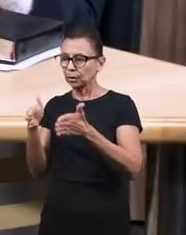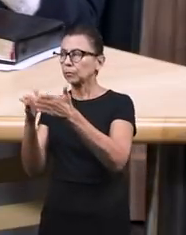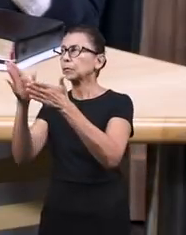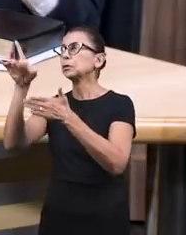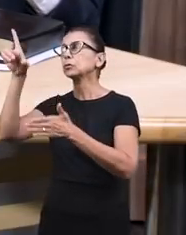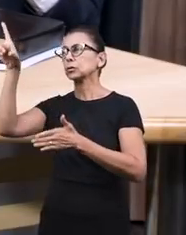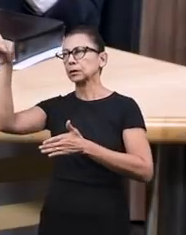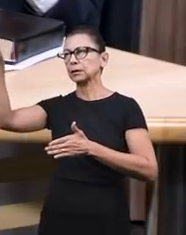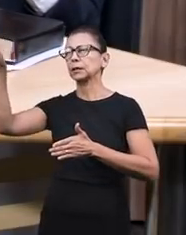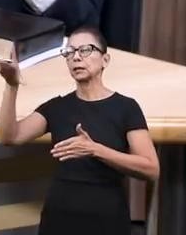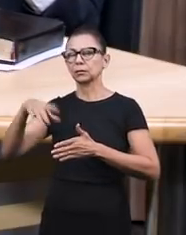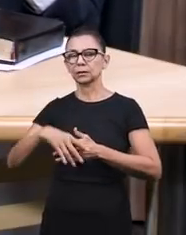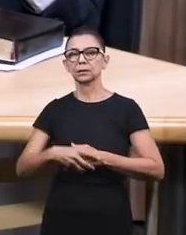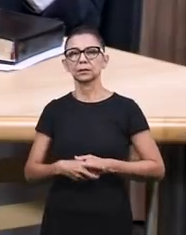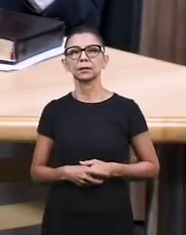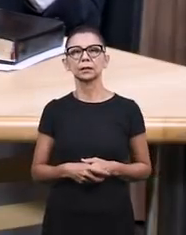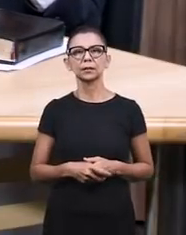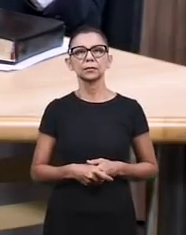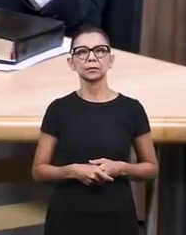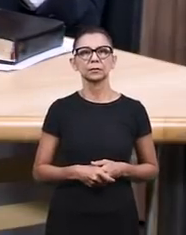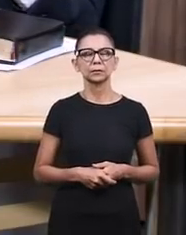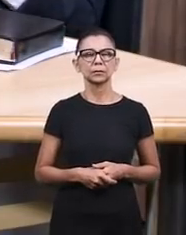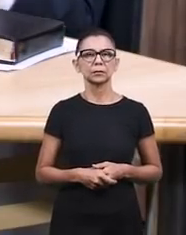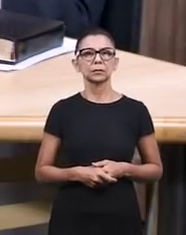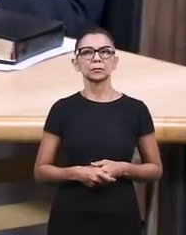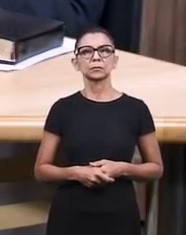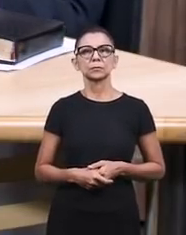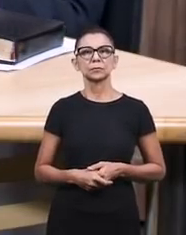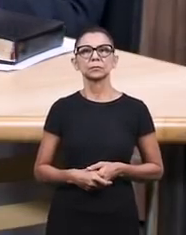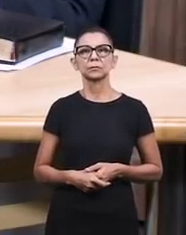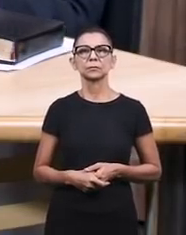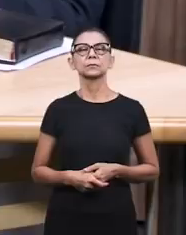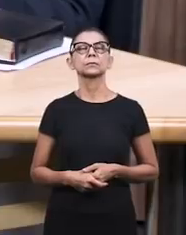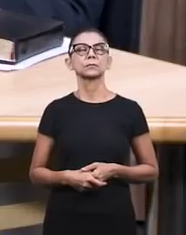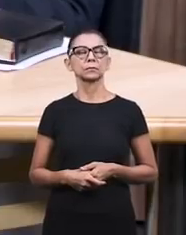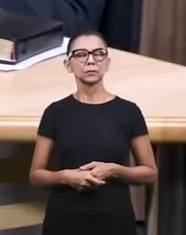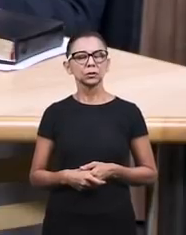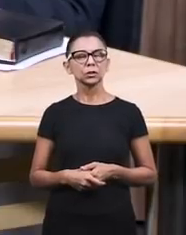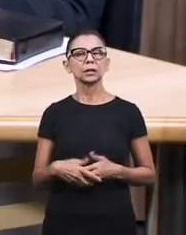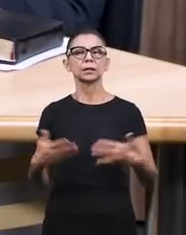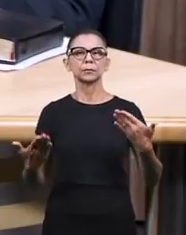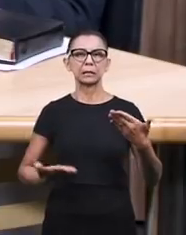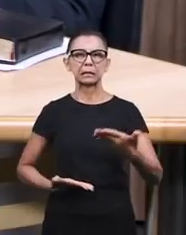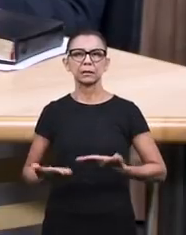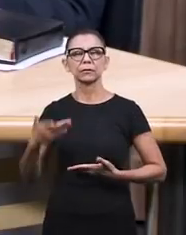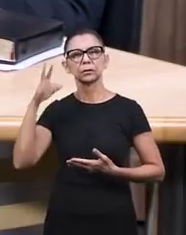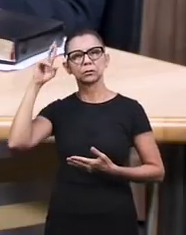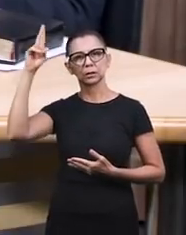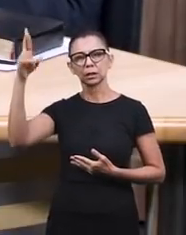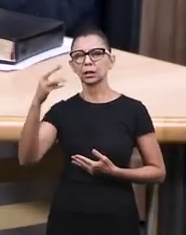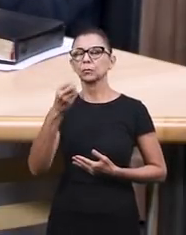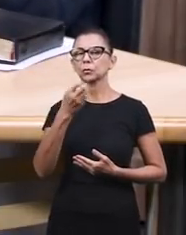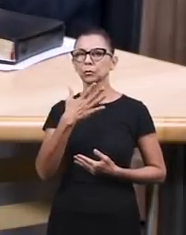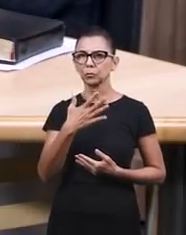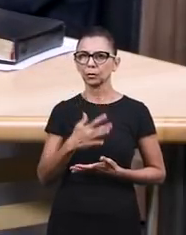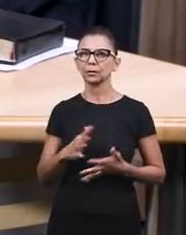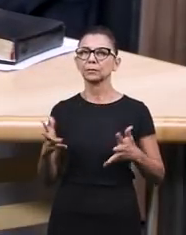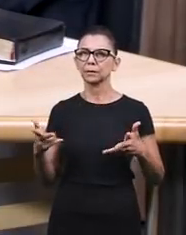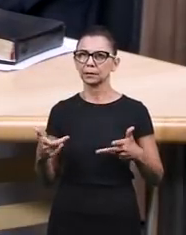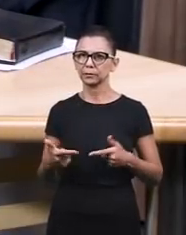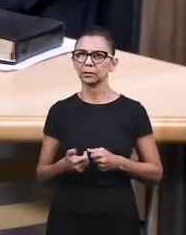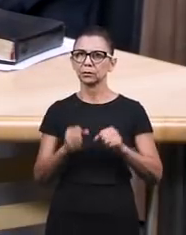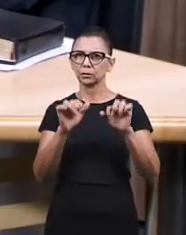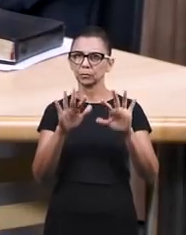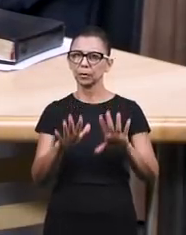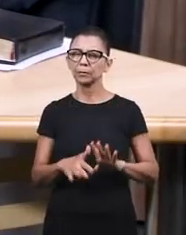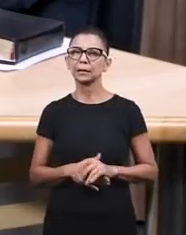Separado, quem sabe não ser filho de uma serva de Deus, separado desde o ventre materno para servir ao Senhor. Para servir ao Senhor, isso é uma bênção maravilhosa. E aqui está um exemplo, né?